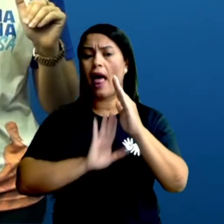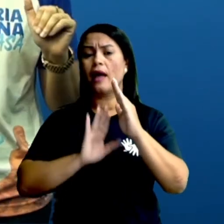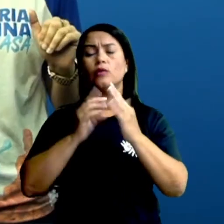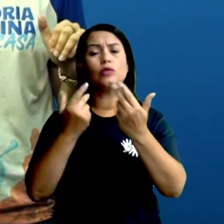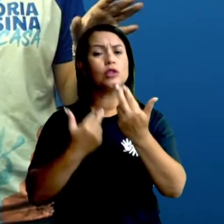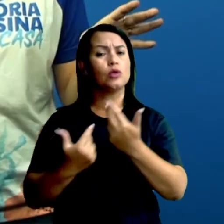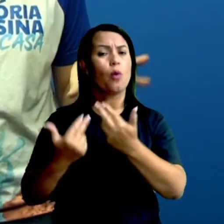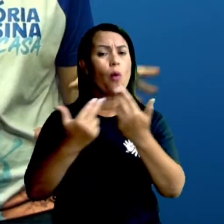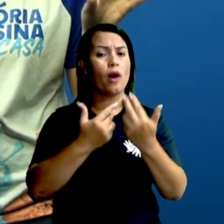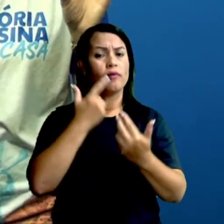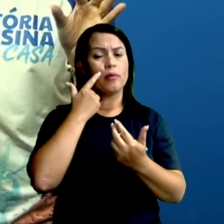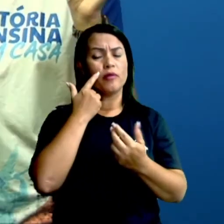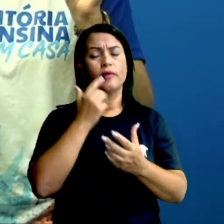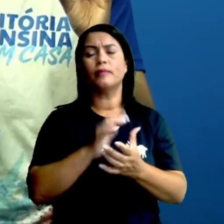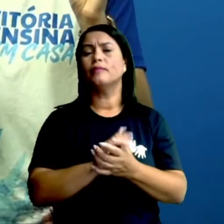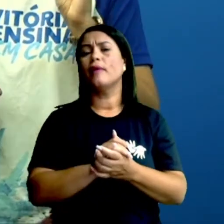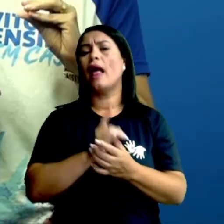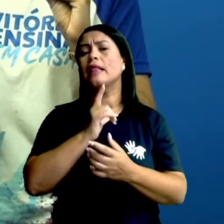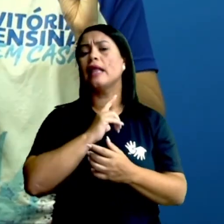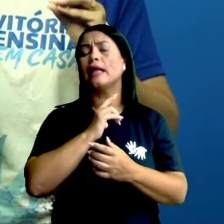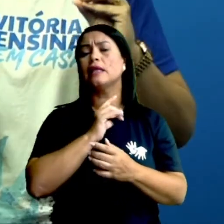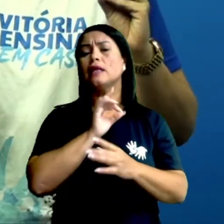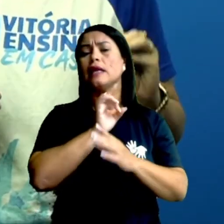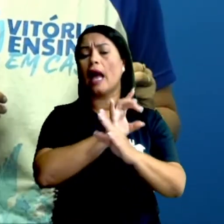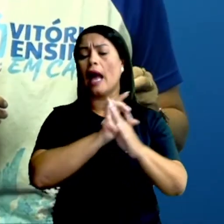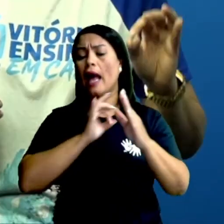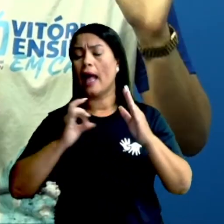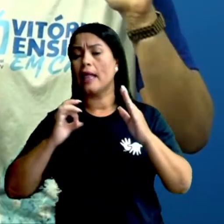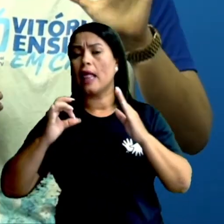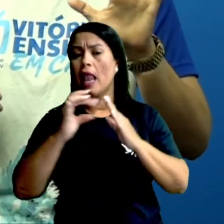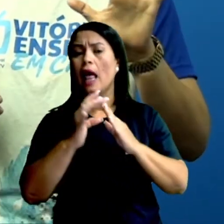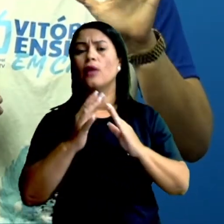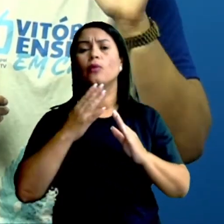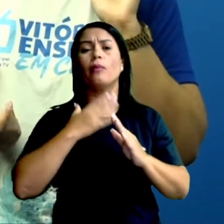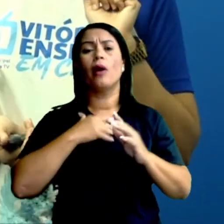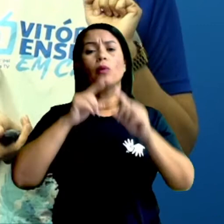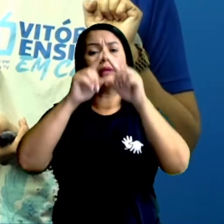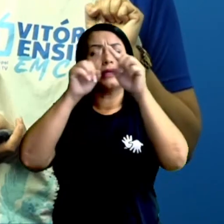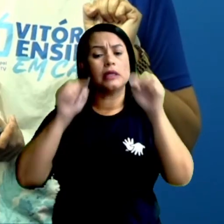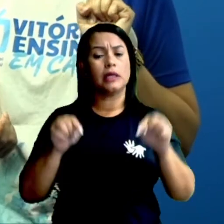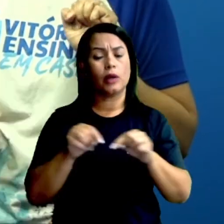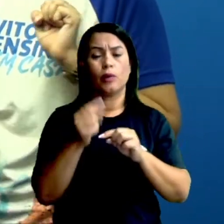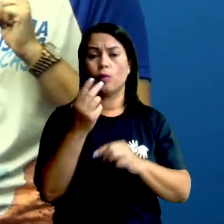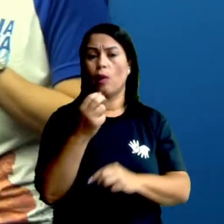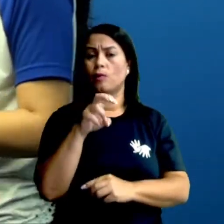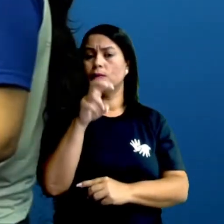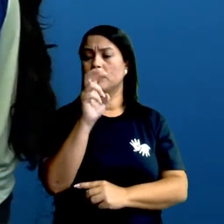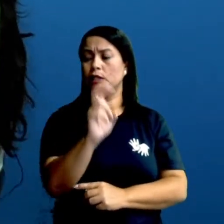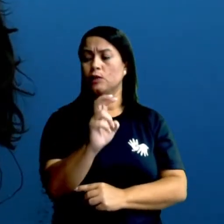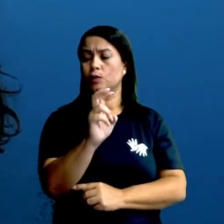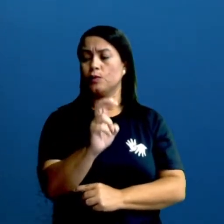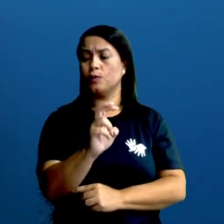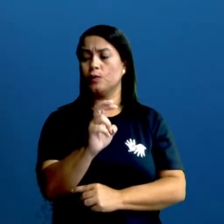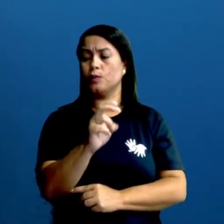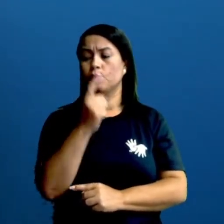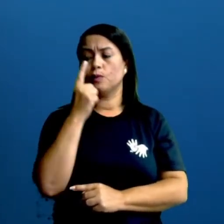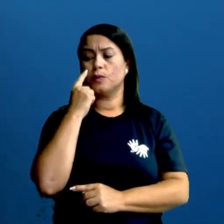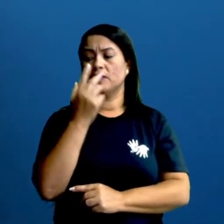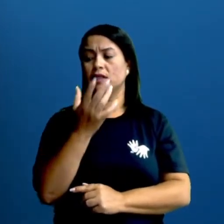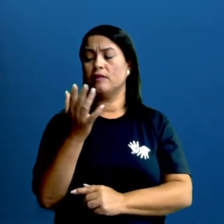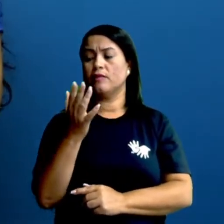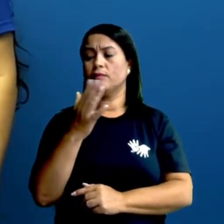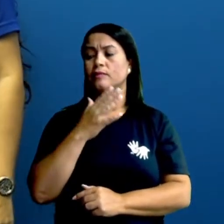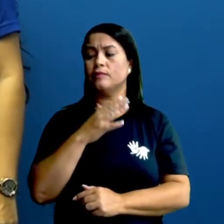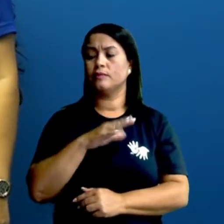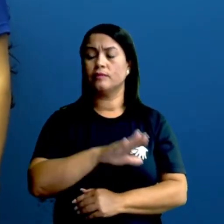valor aleatório e vou dizer que cada lado desse meu triângulo vale 5, tá? Então, aqui, ó.